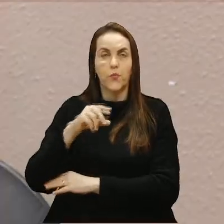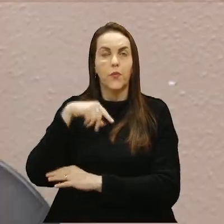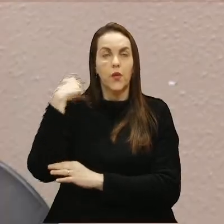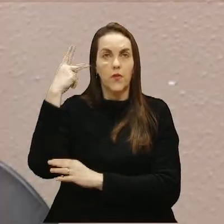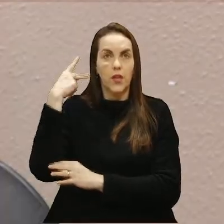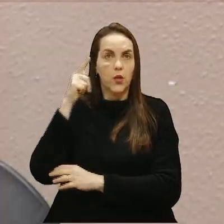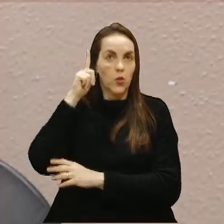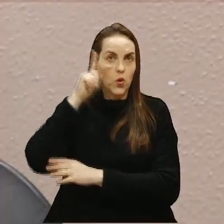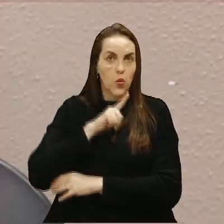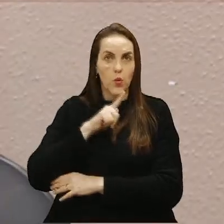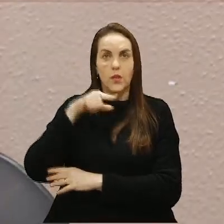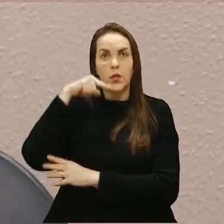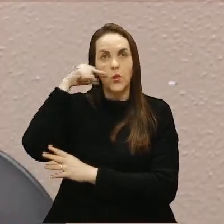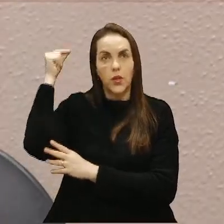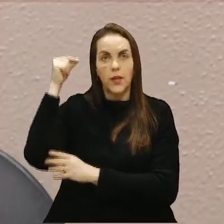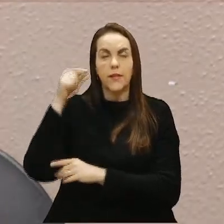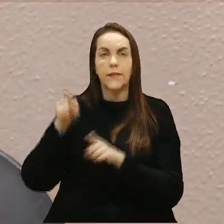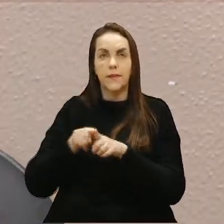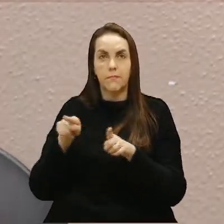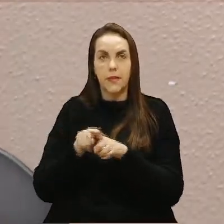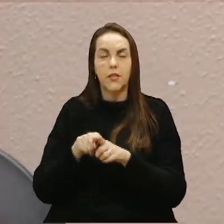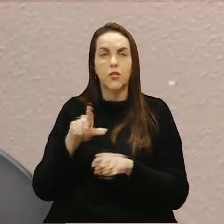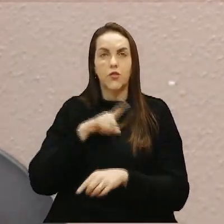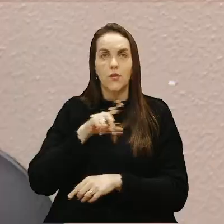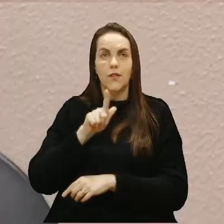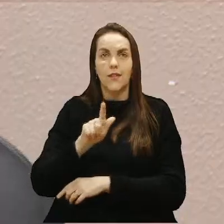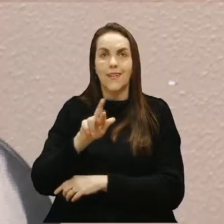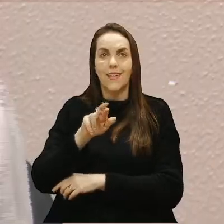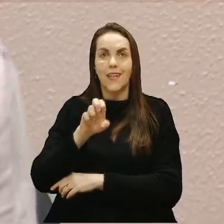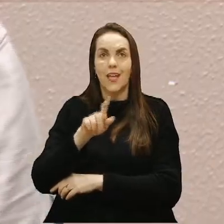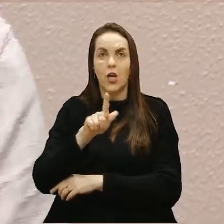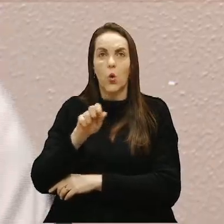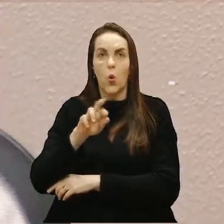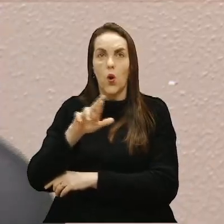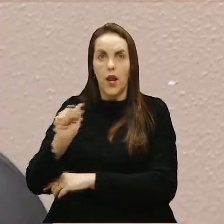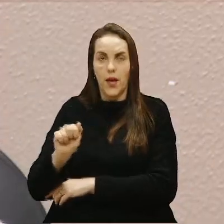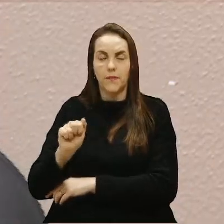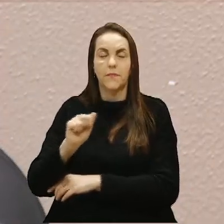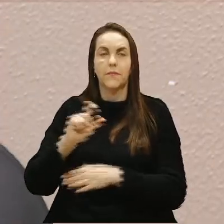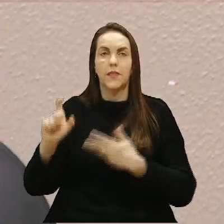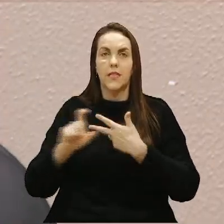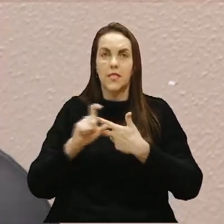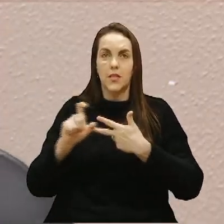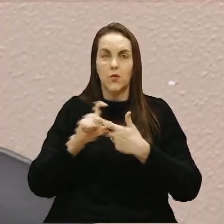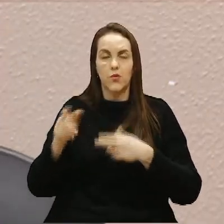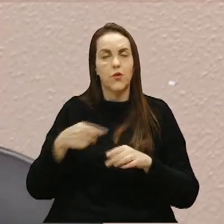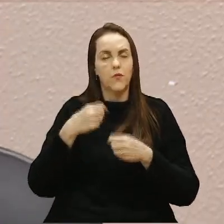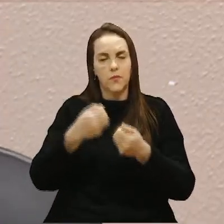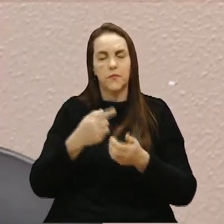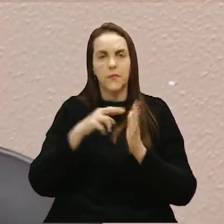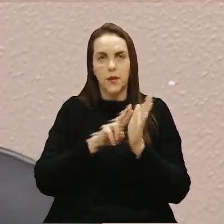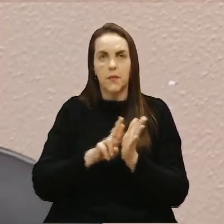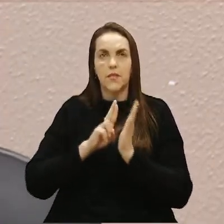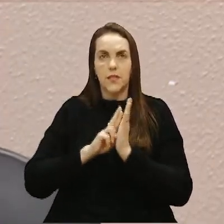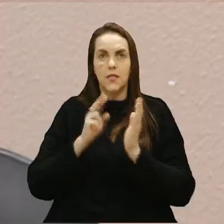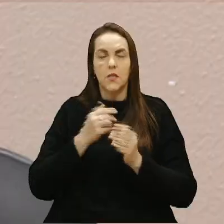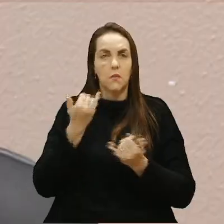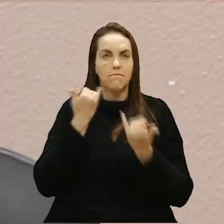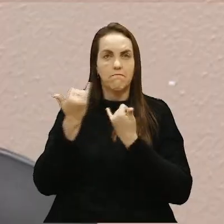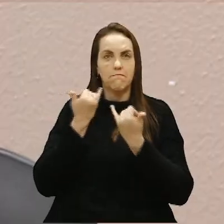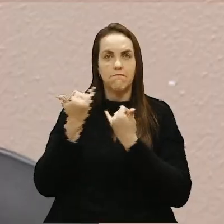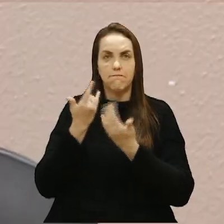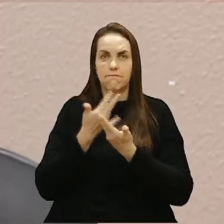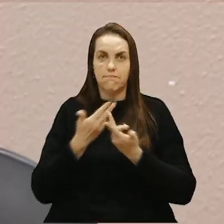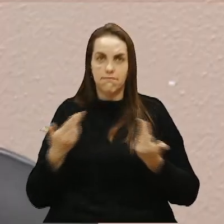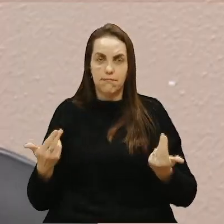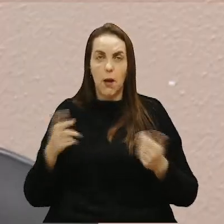vereador Aldonei, e também tínhamos a Grégora, que estava representando o Executivo Municipal, que nos trouxe maiores informações. Portanto, senhor presidente,